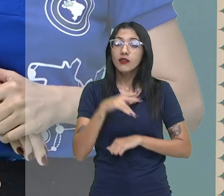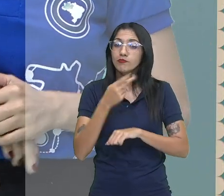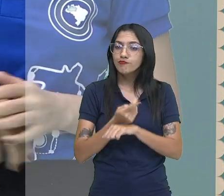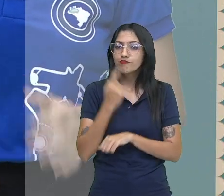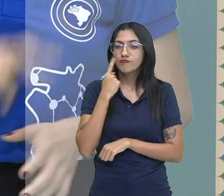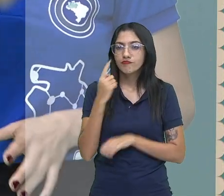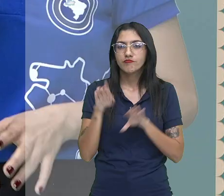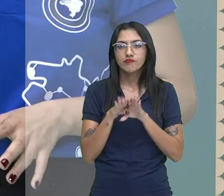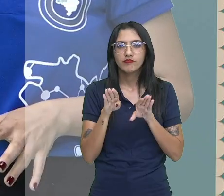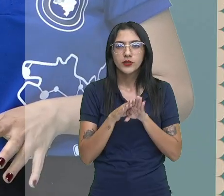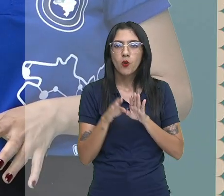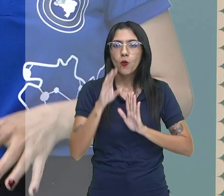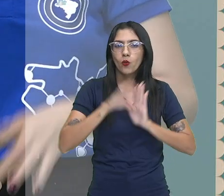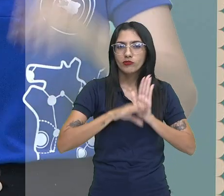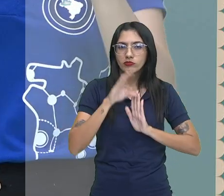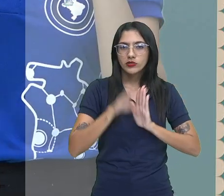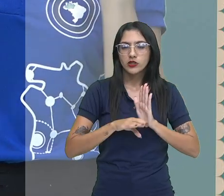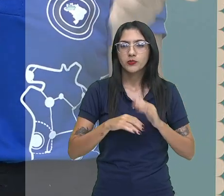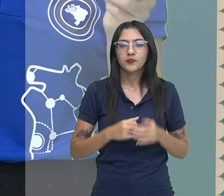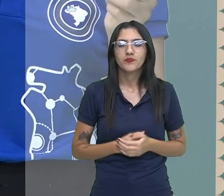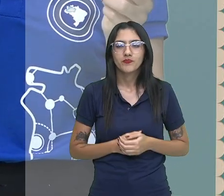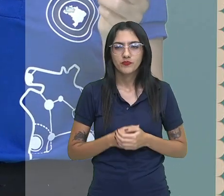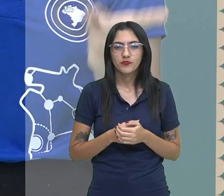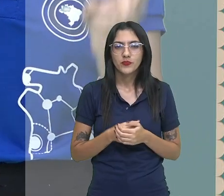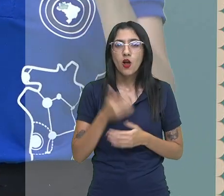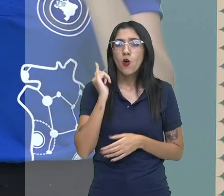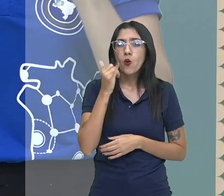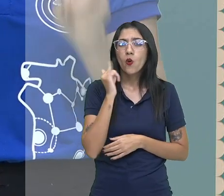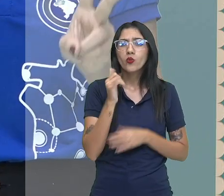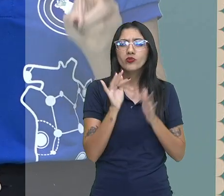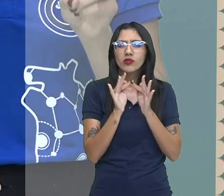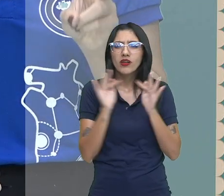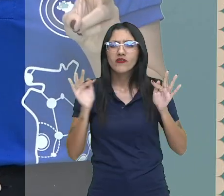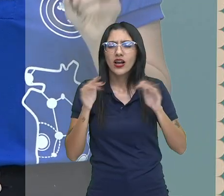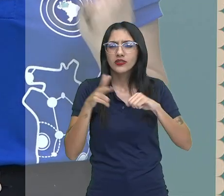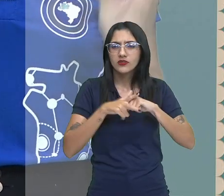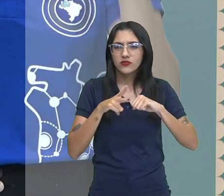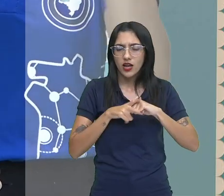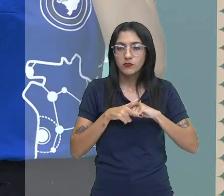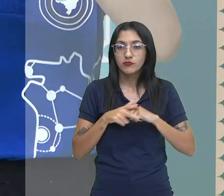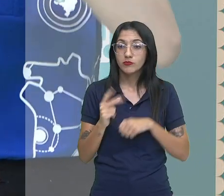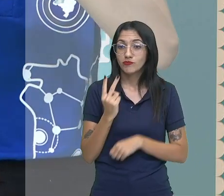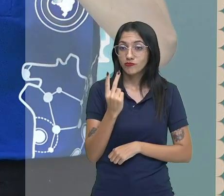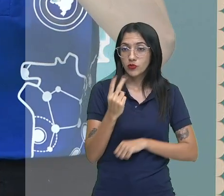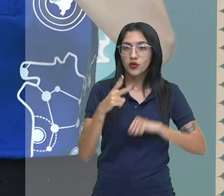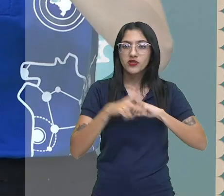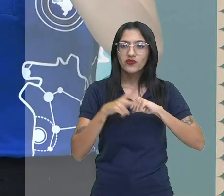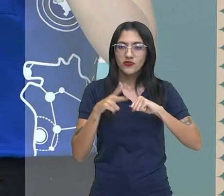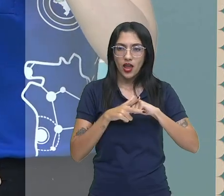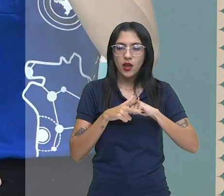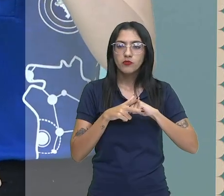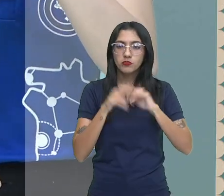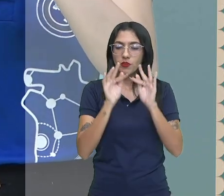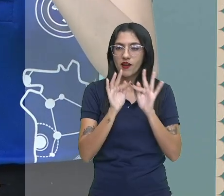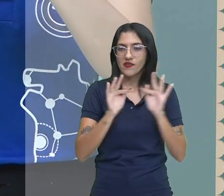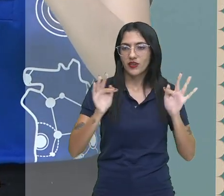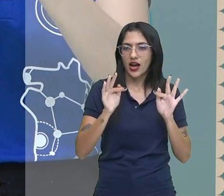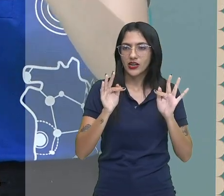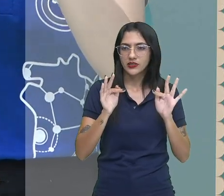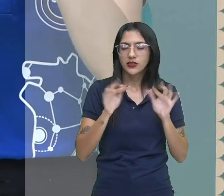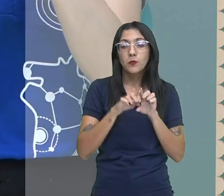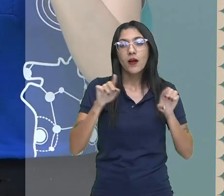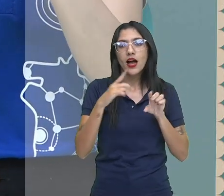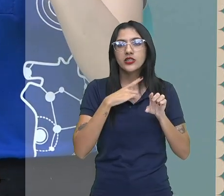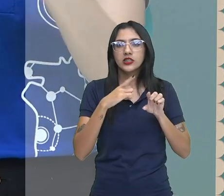de locução verbal. Dois verbos, sendo um auxiliar e outro principal, que se juntam, apresentam uma só